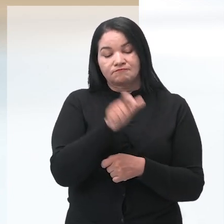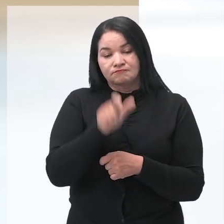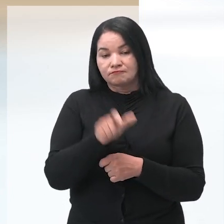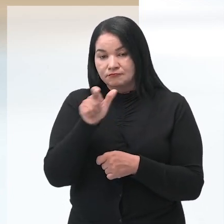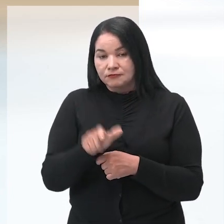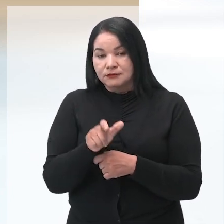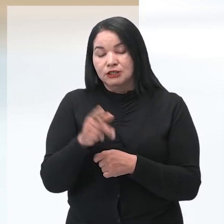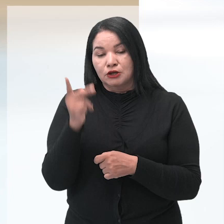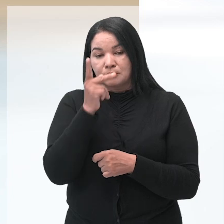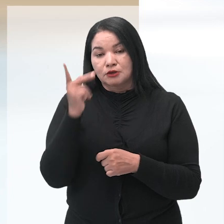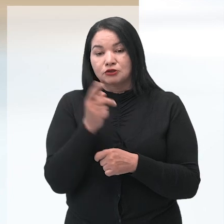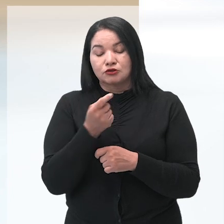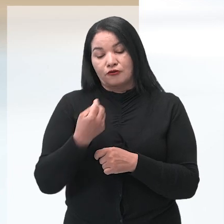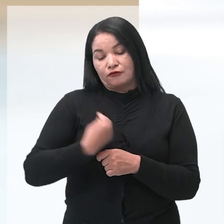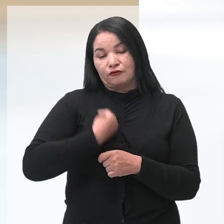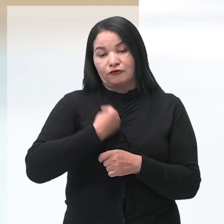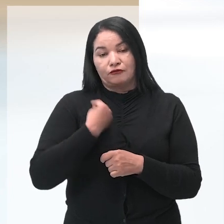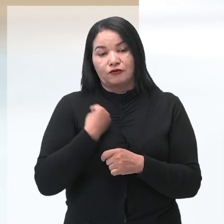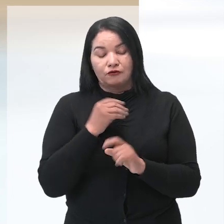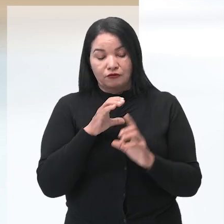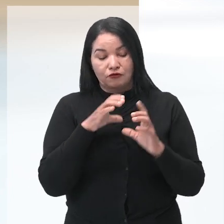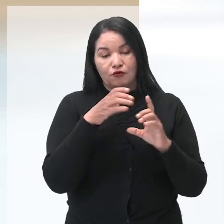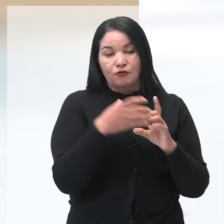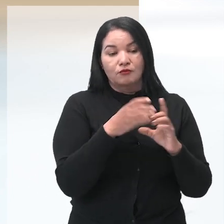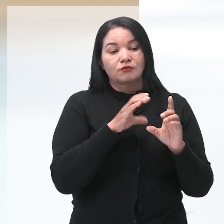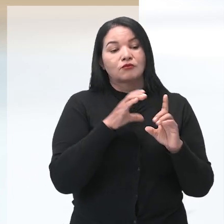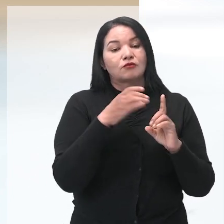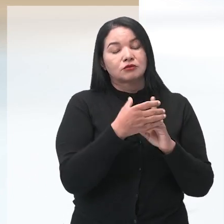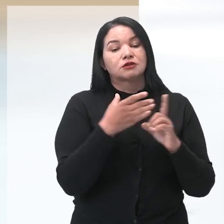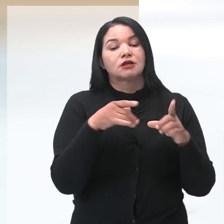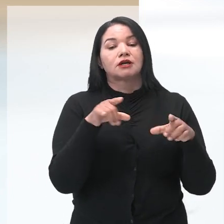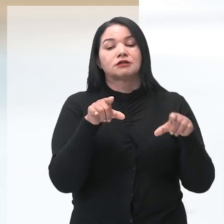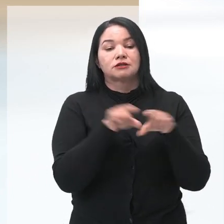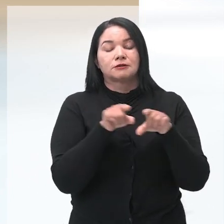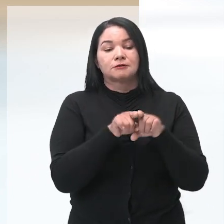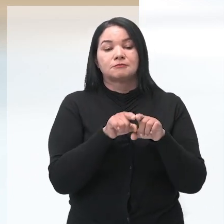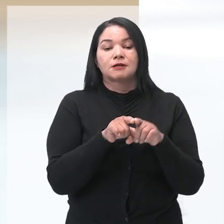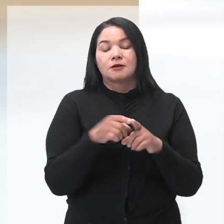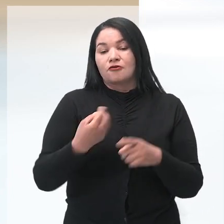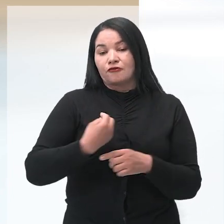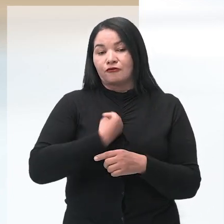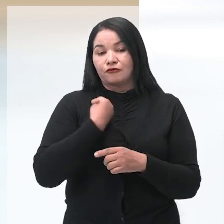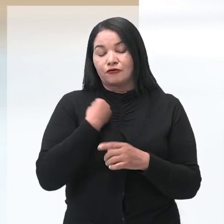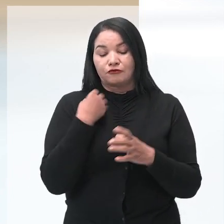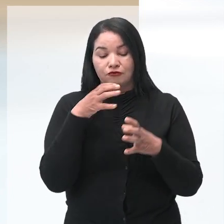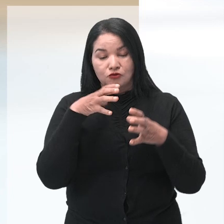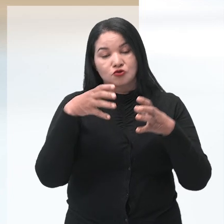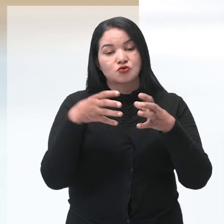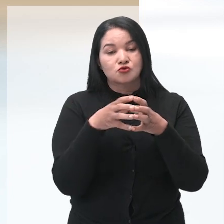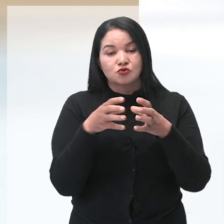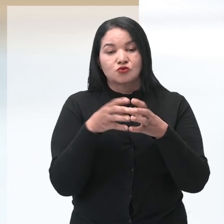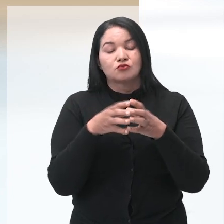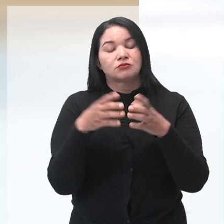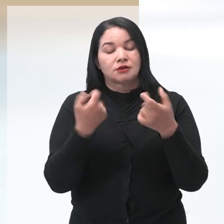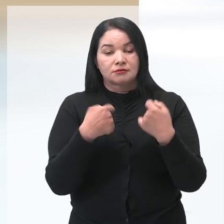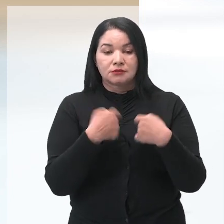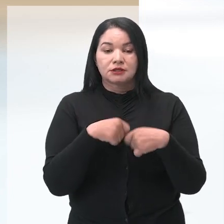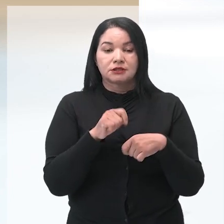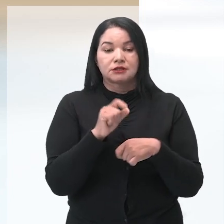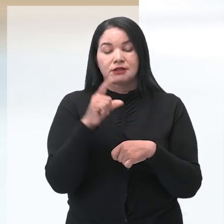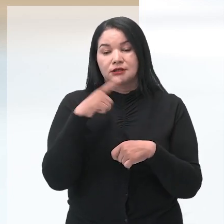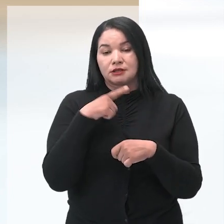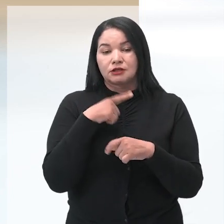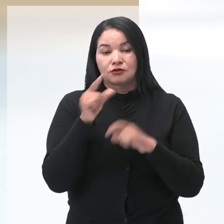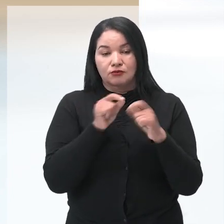e que vive em comunidade e que vive a coletividade, precisa